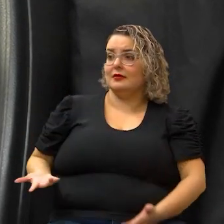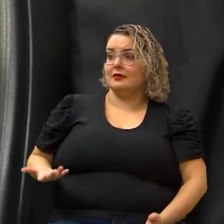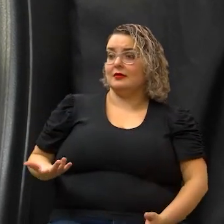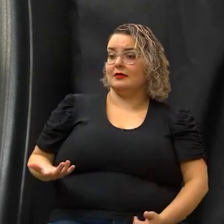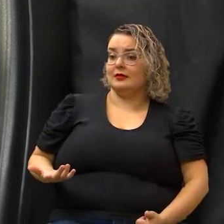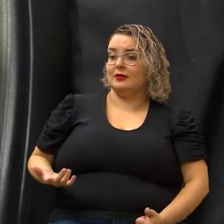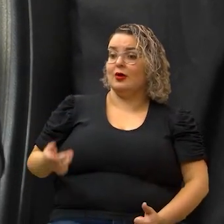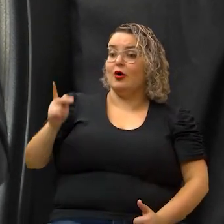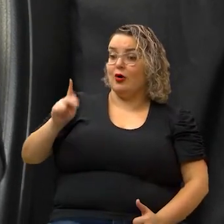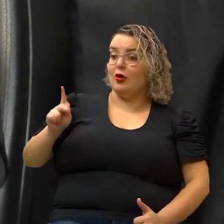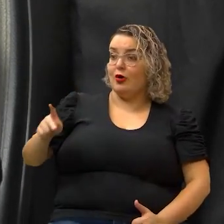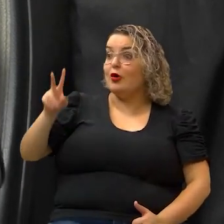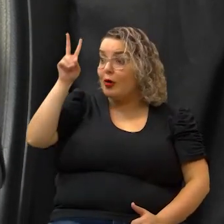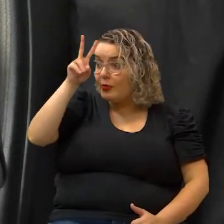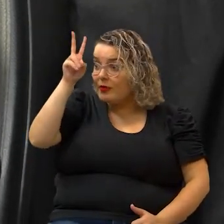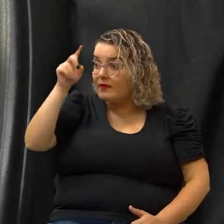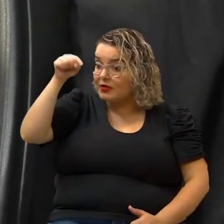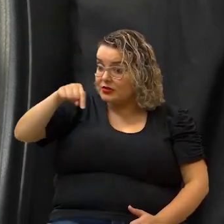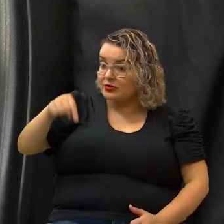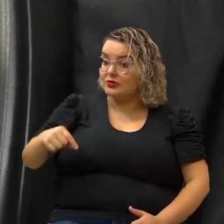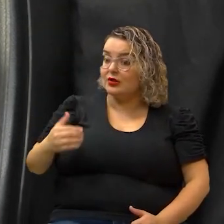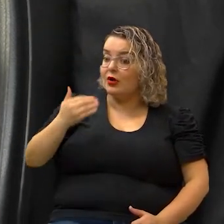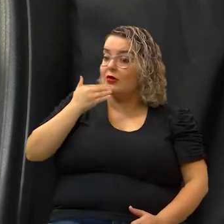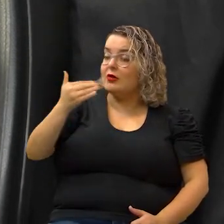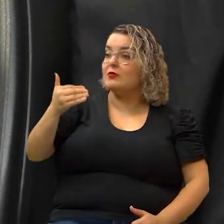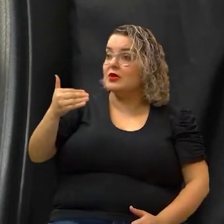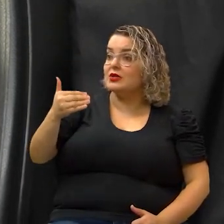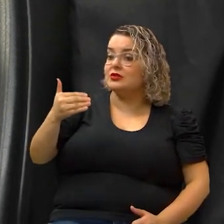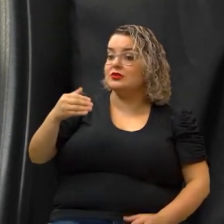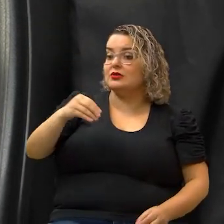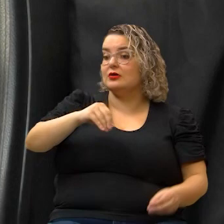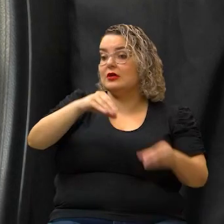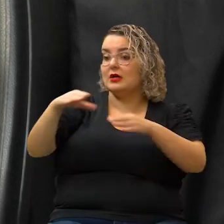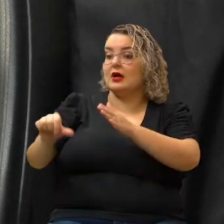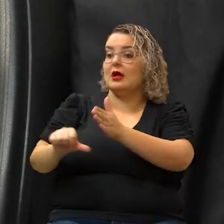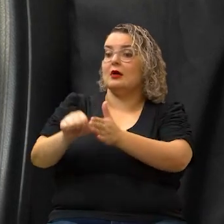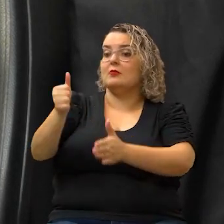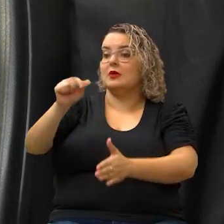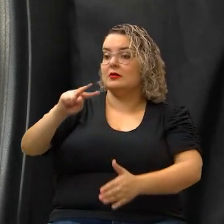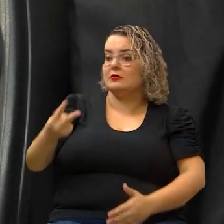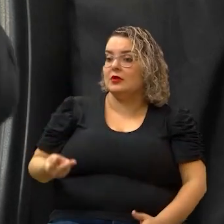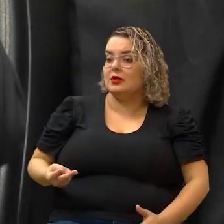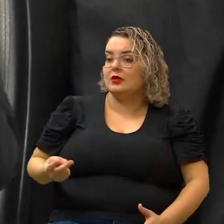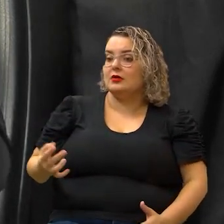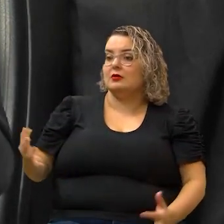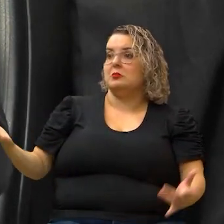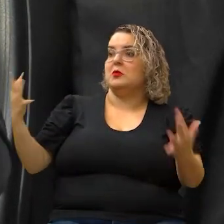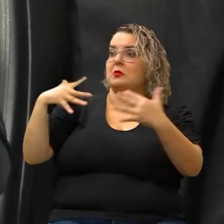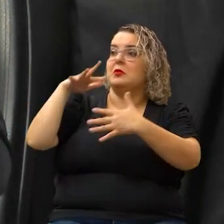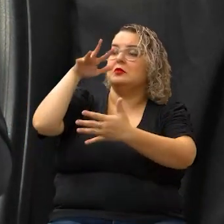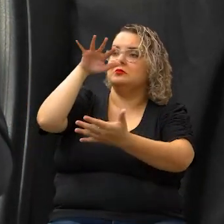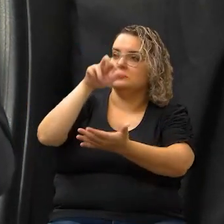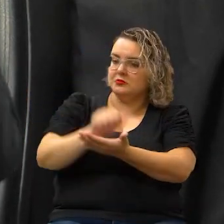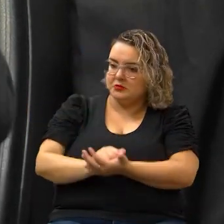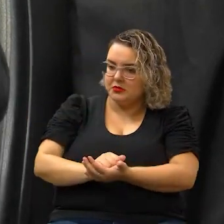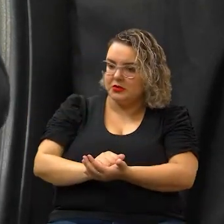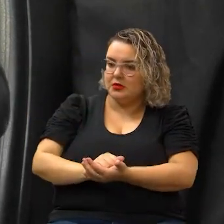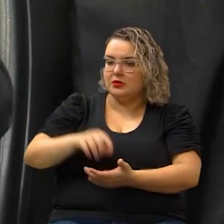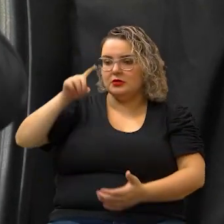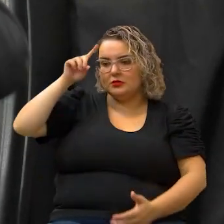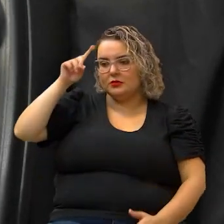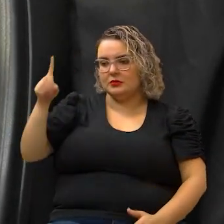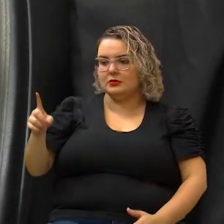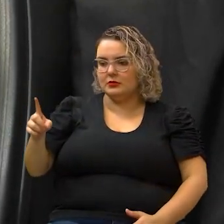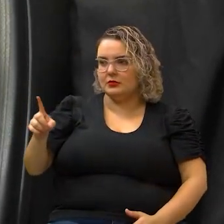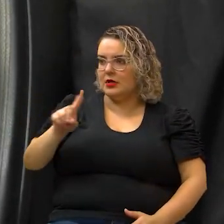aqui o professor de história pediu remoção a primeira vez, todo mundo veio, se inscreveu, chegou no